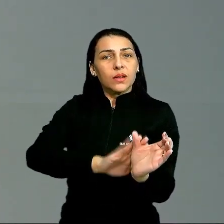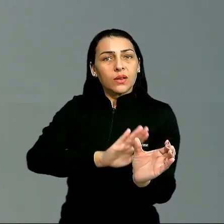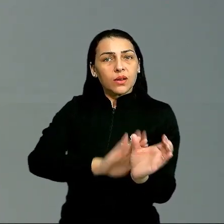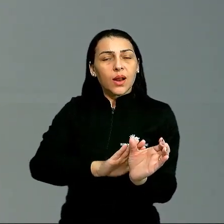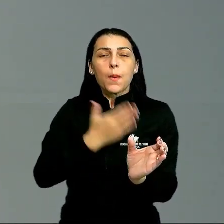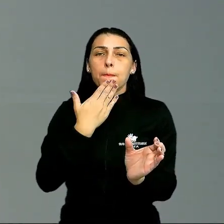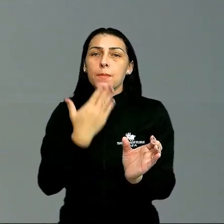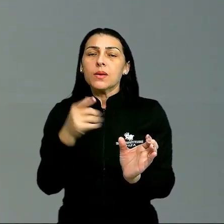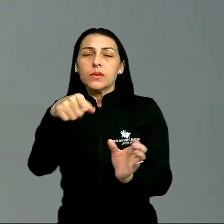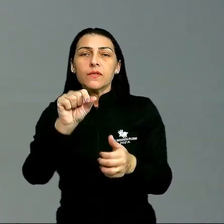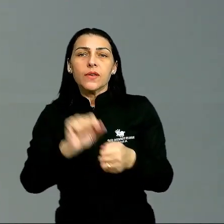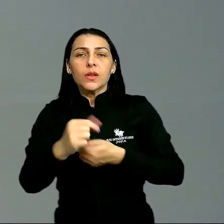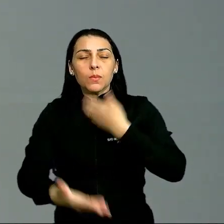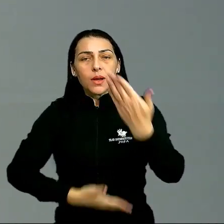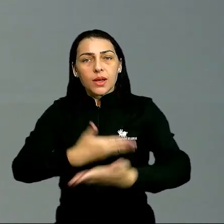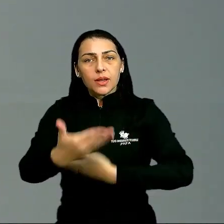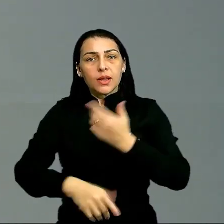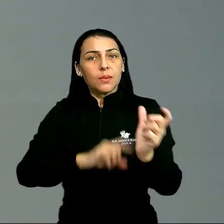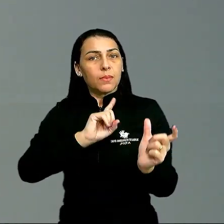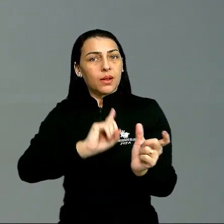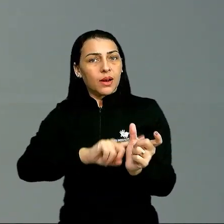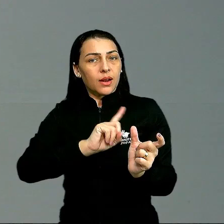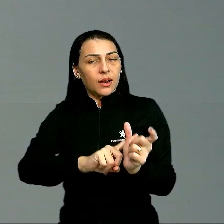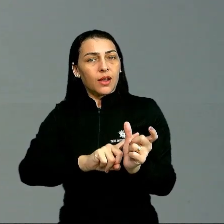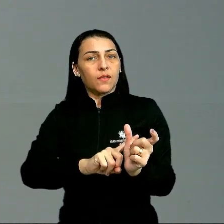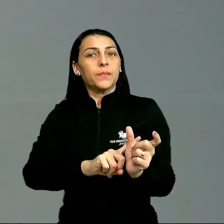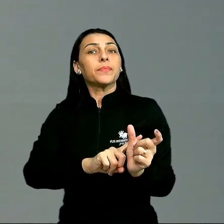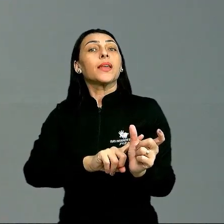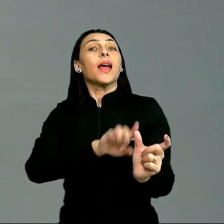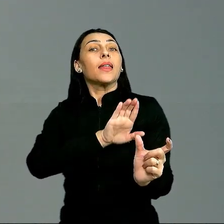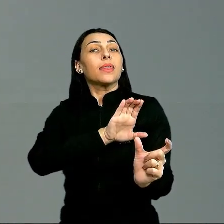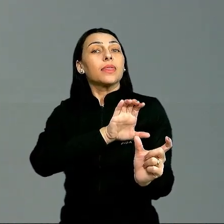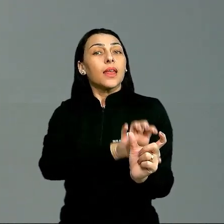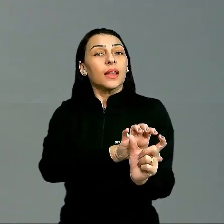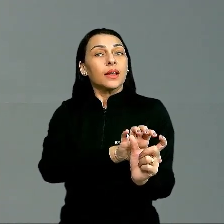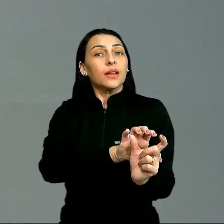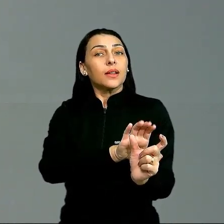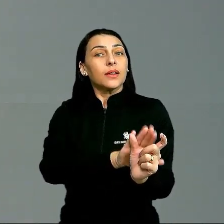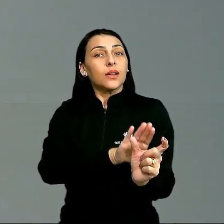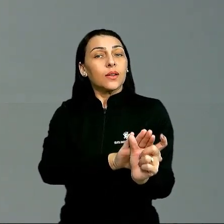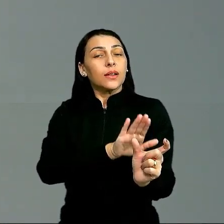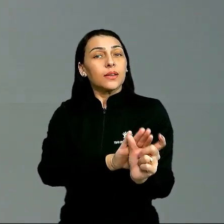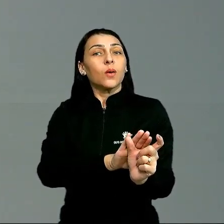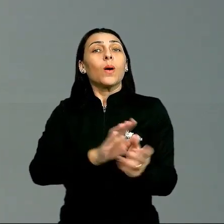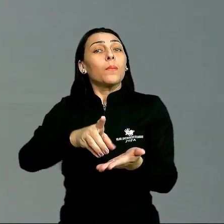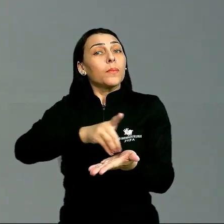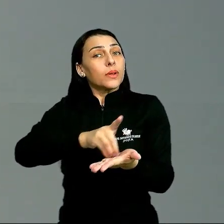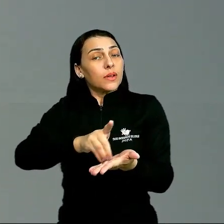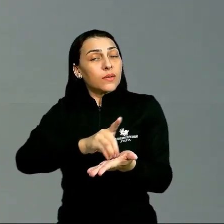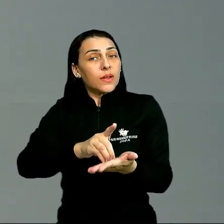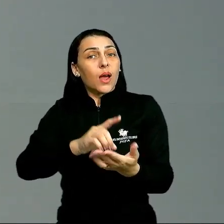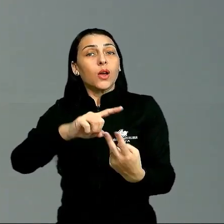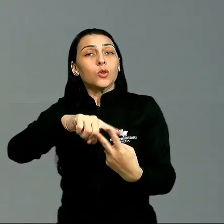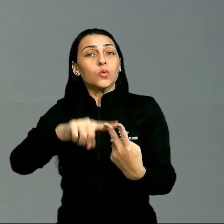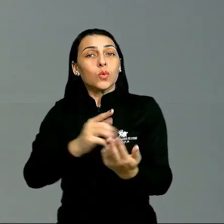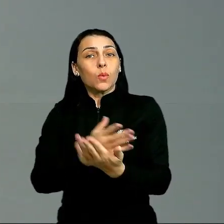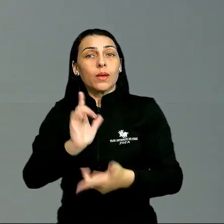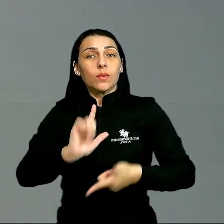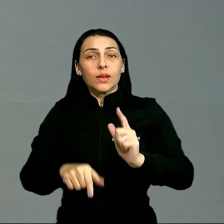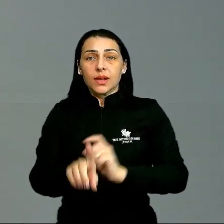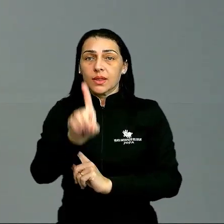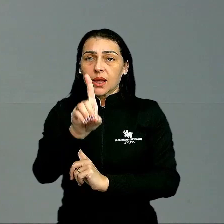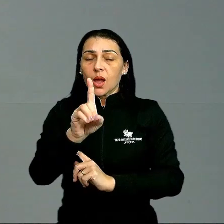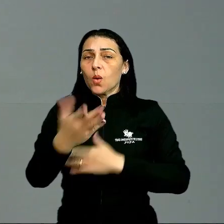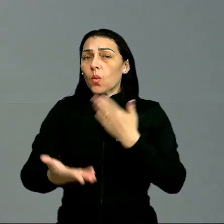eu peço para você fazer uma relação da palavra denotação com a palavra dicionário, porque as duas começam com o D. E qual